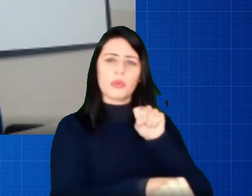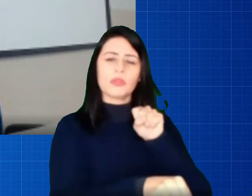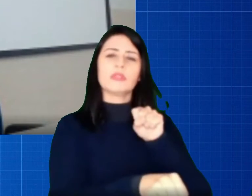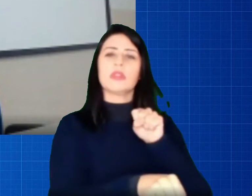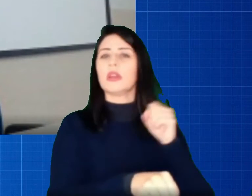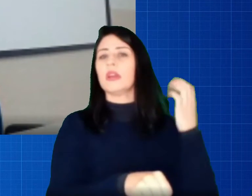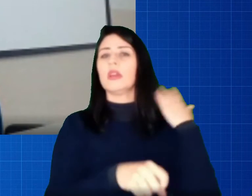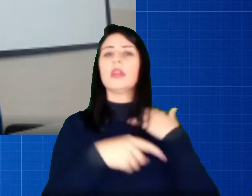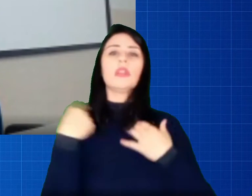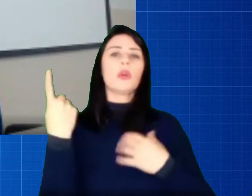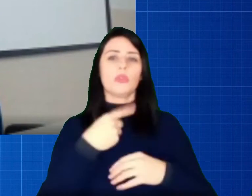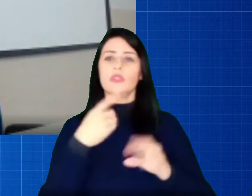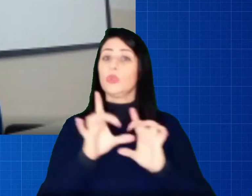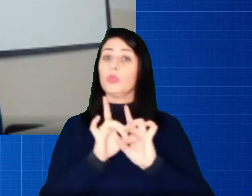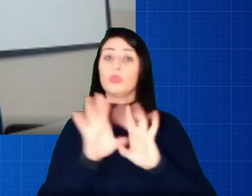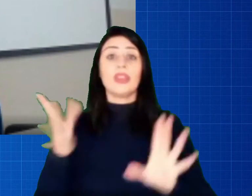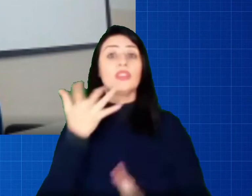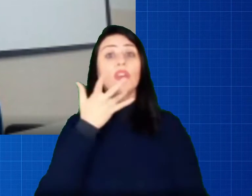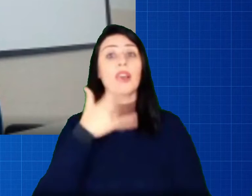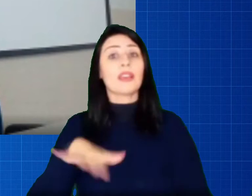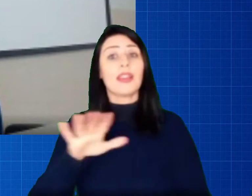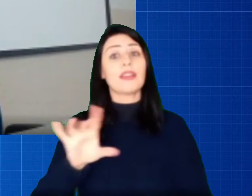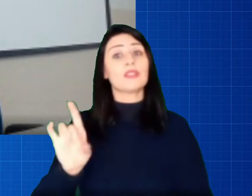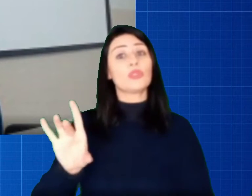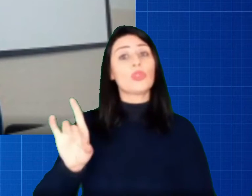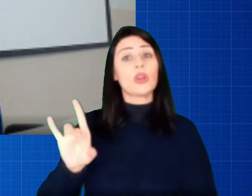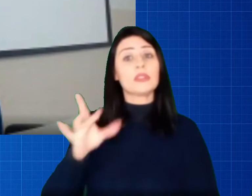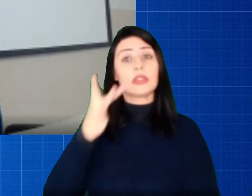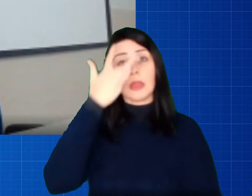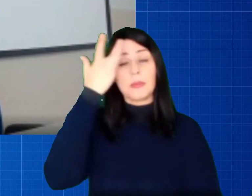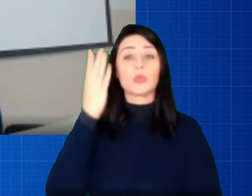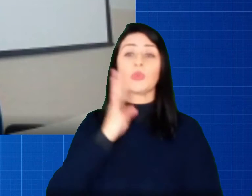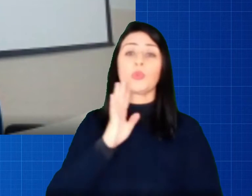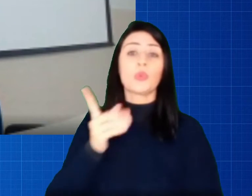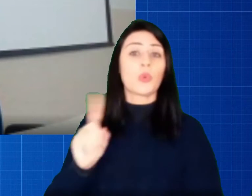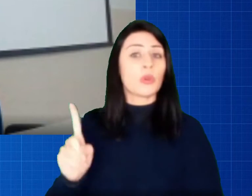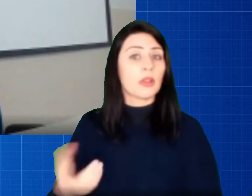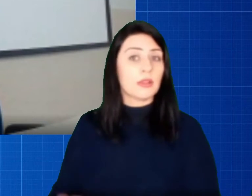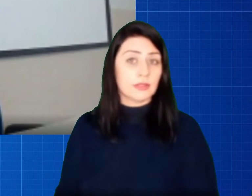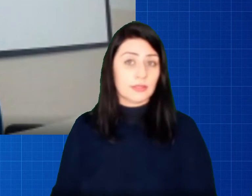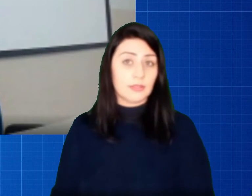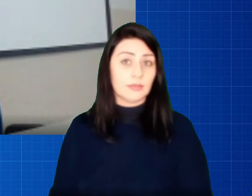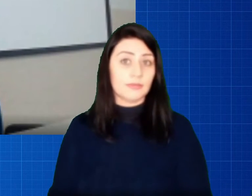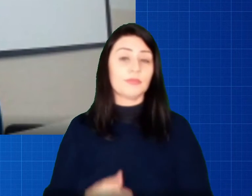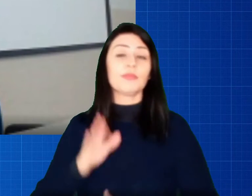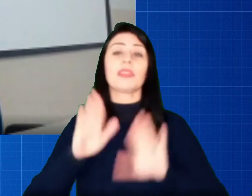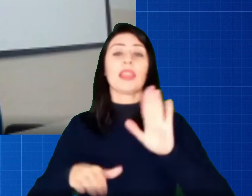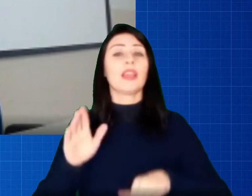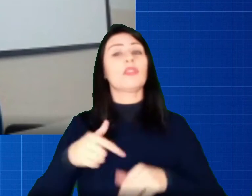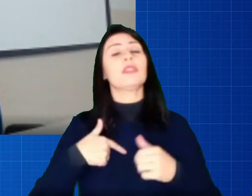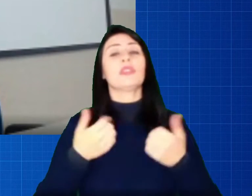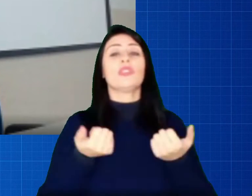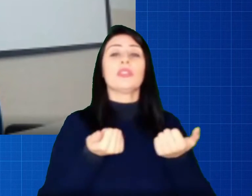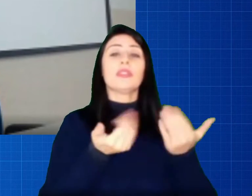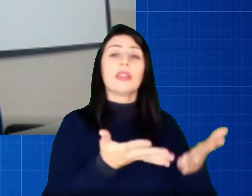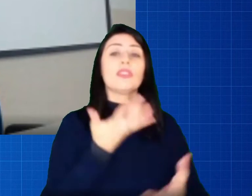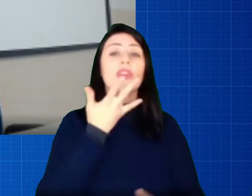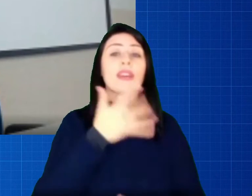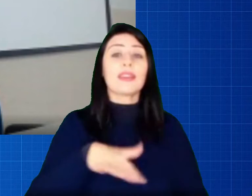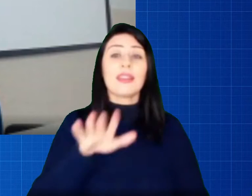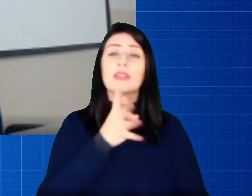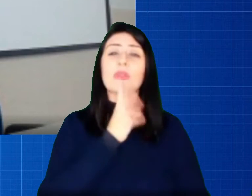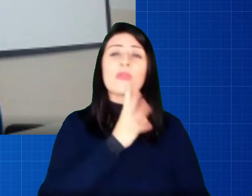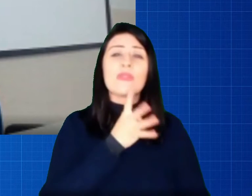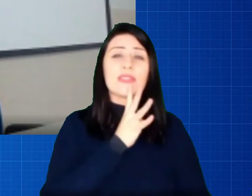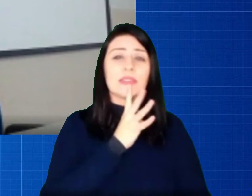estava falando, a questão do abusador, né? Quando você falou, a gente não deixa com desconhecido, né? Porque a gente